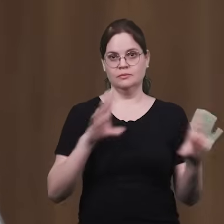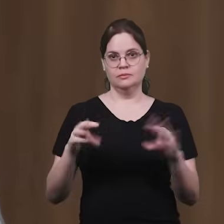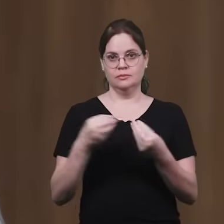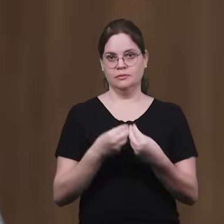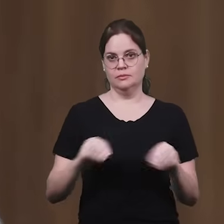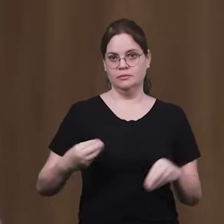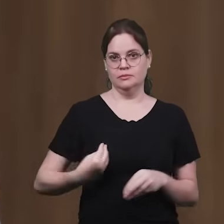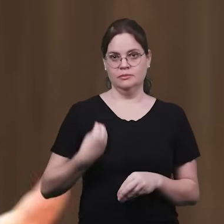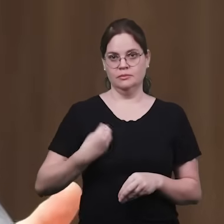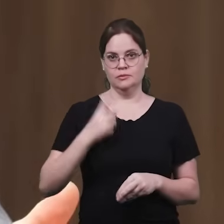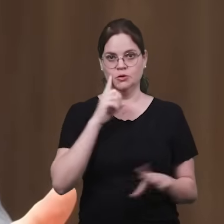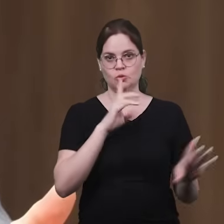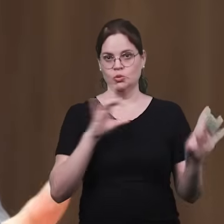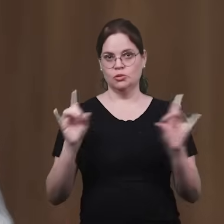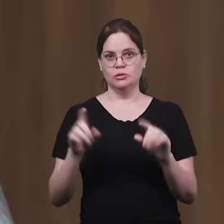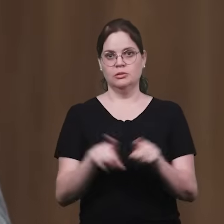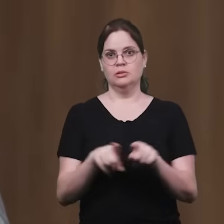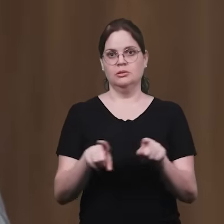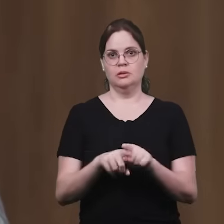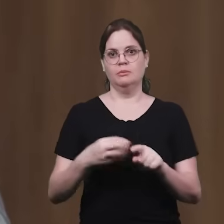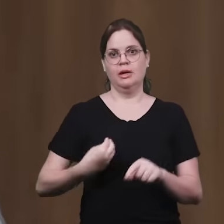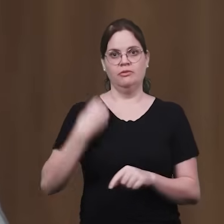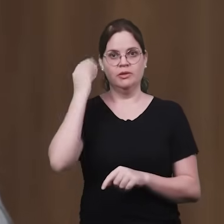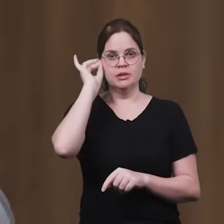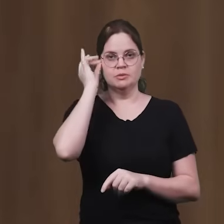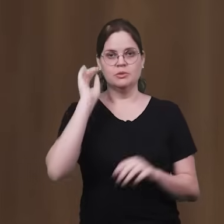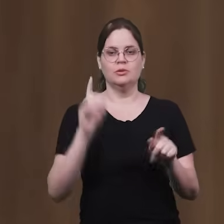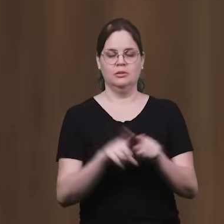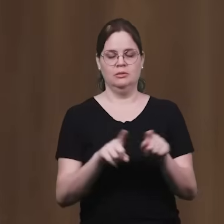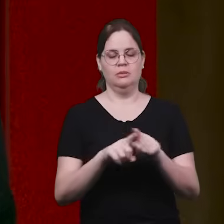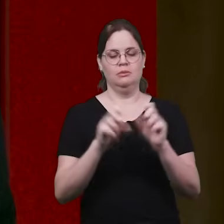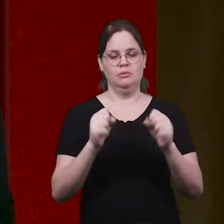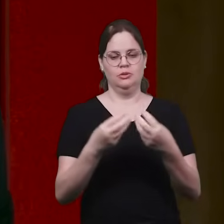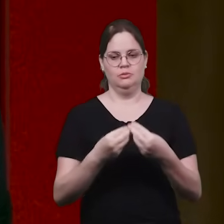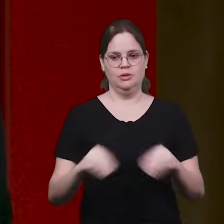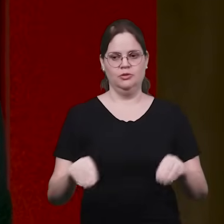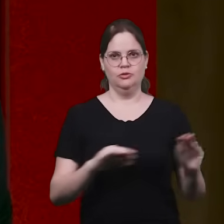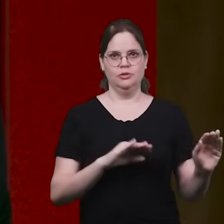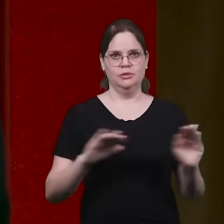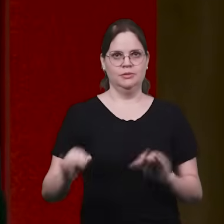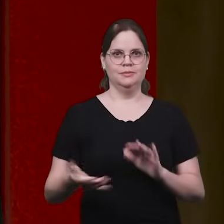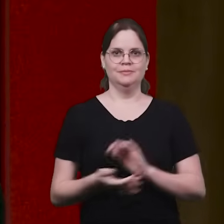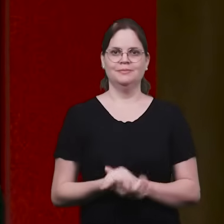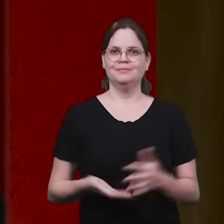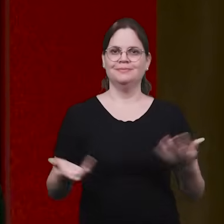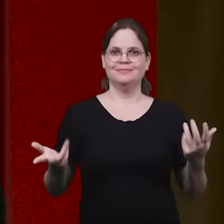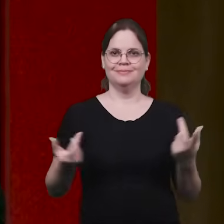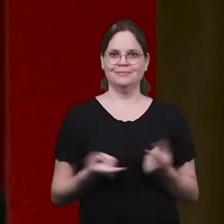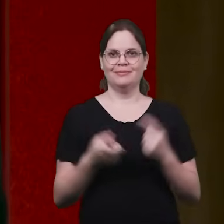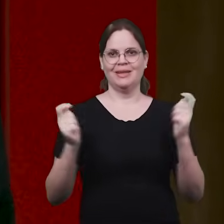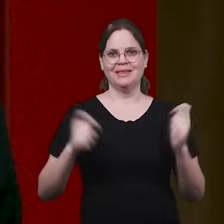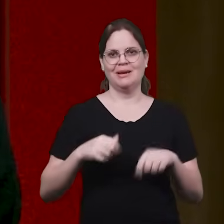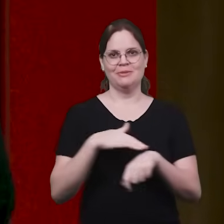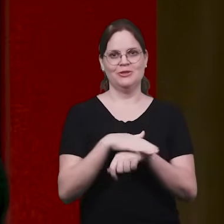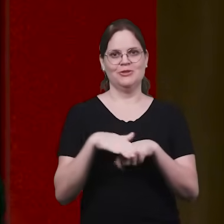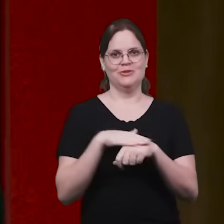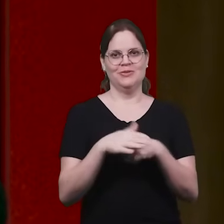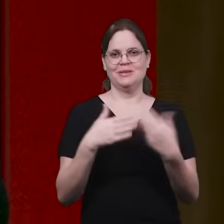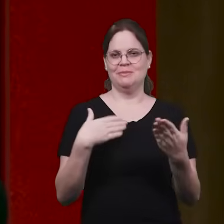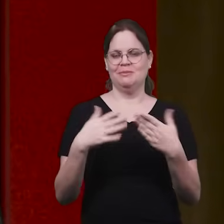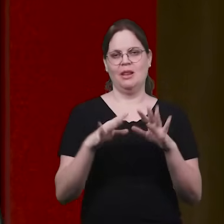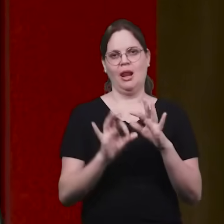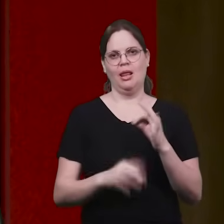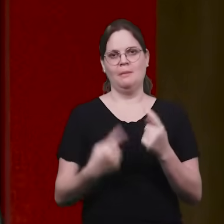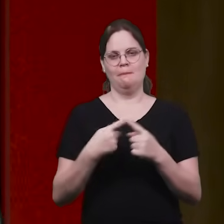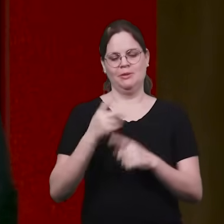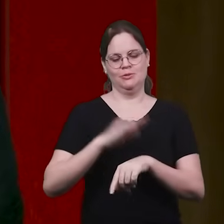dia a dia e de prejuízos práticos do dia a dia. Nós estamos falando também do prejuízo espiritual. Excelente, é um assunto vasto que dá para continuar aqui muito